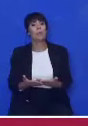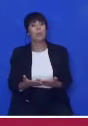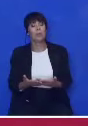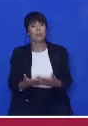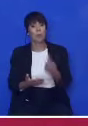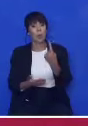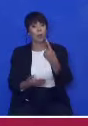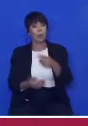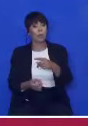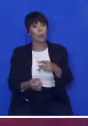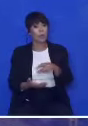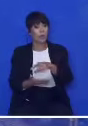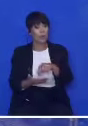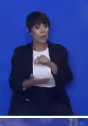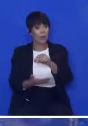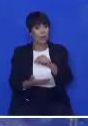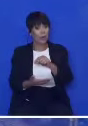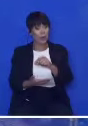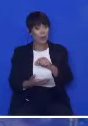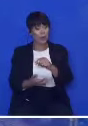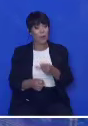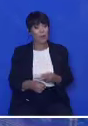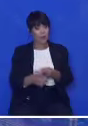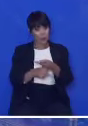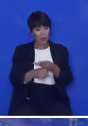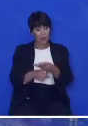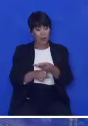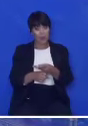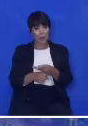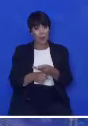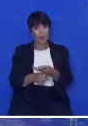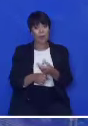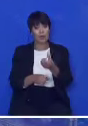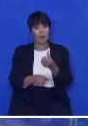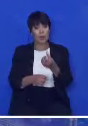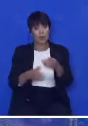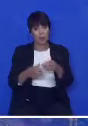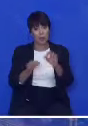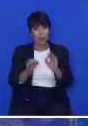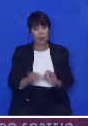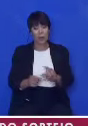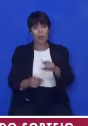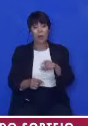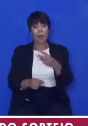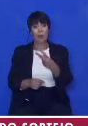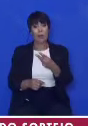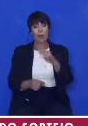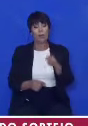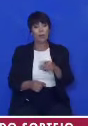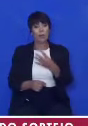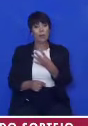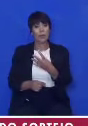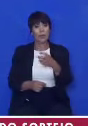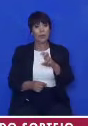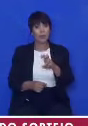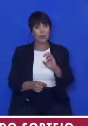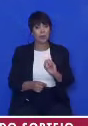o prêmio no primeiro sorteio, o valor que será dividido entre os acertadores das 6 dezenas, será de